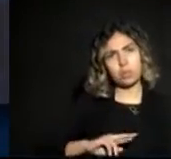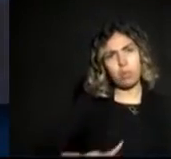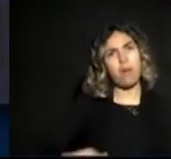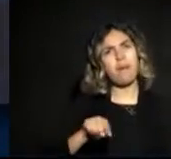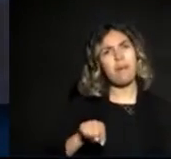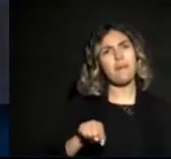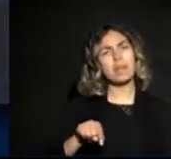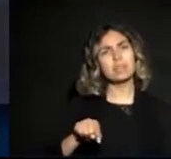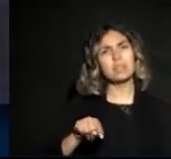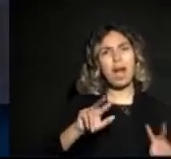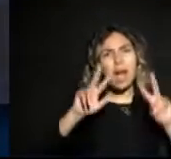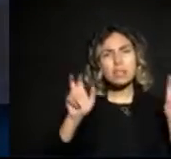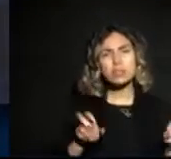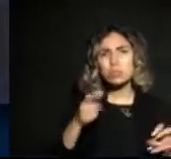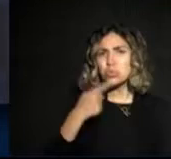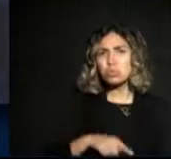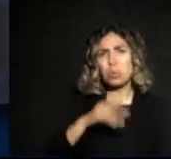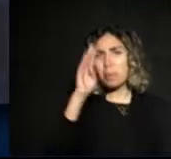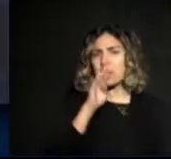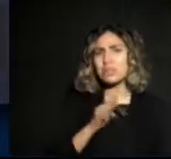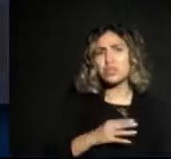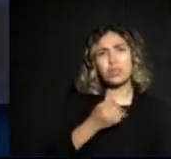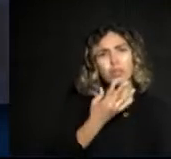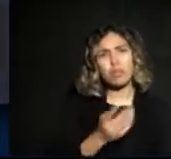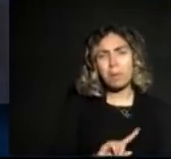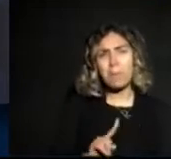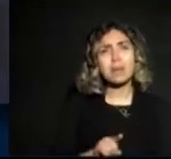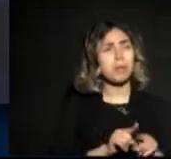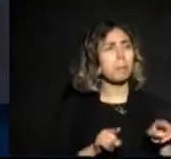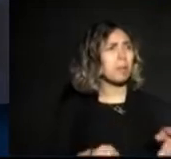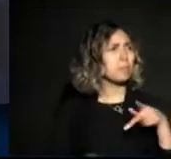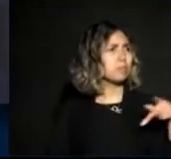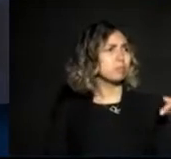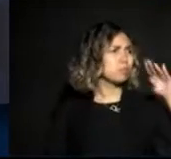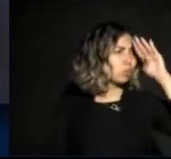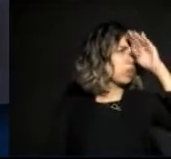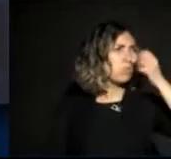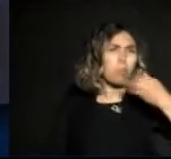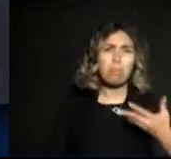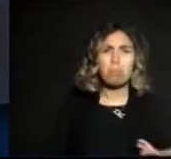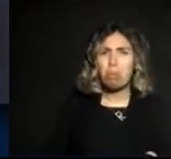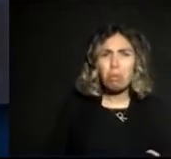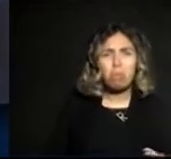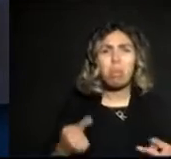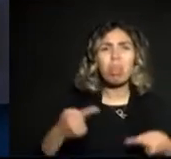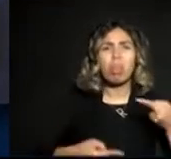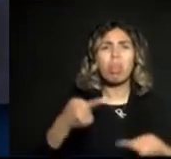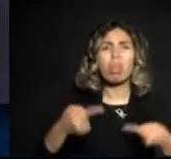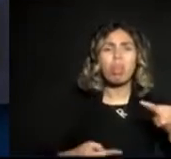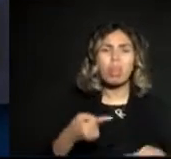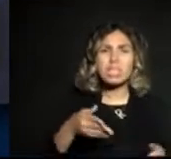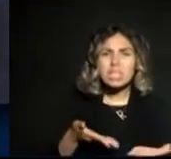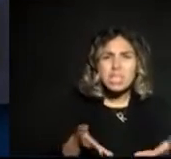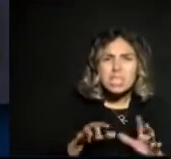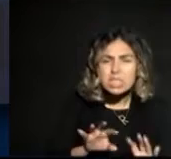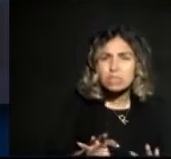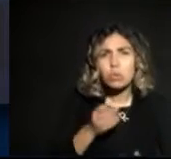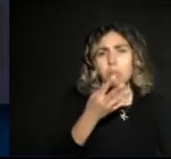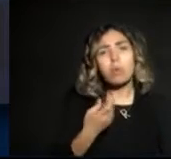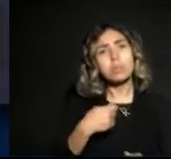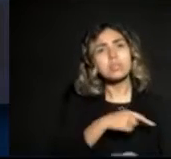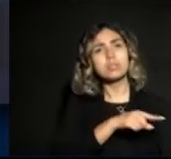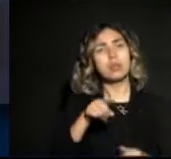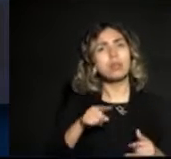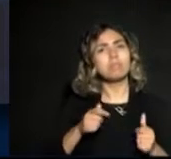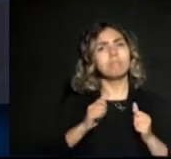esse assunto não faz bem o Brasil não faz bem o presidente bolsonaro não faz bem à justiça eleitoral então todos têm que se